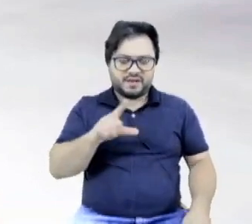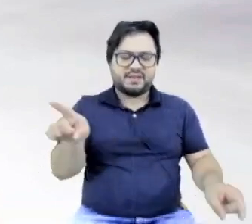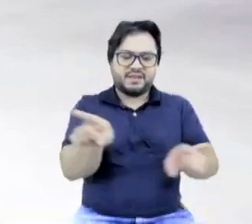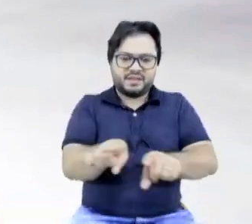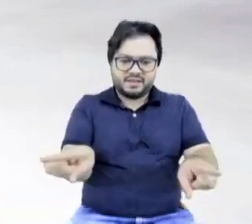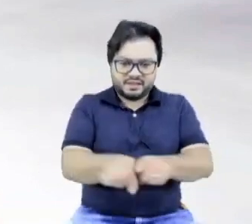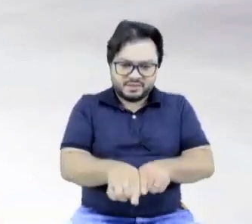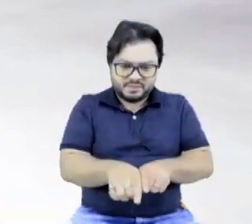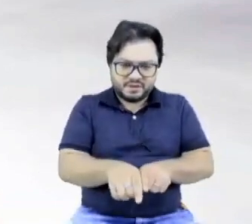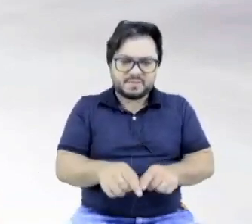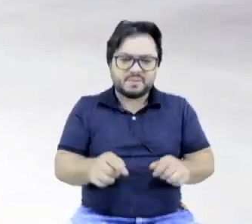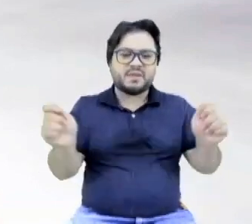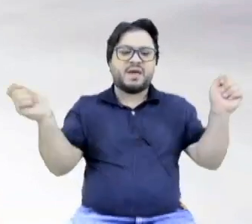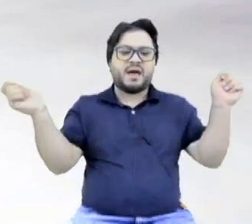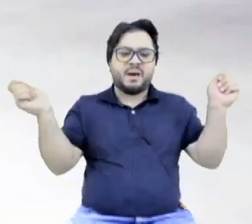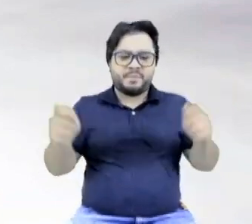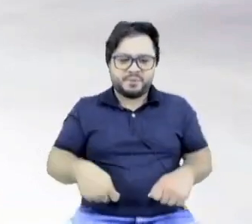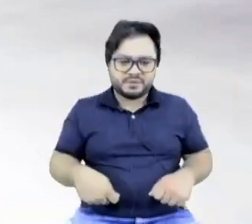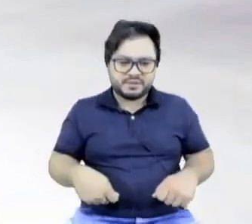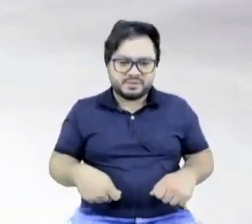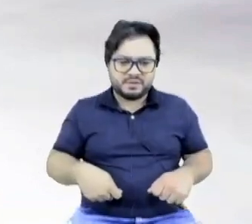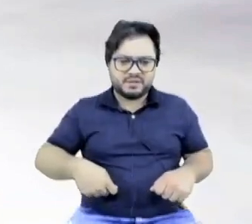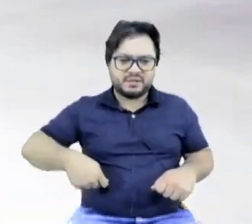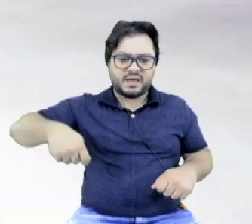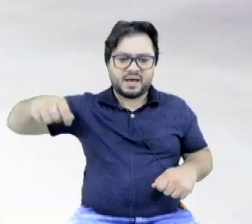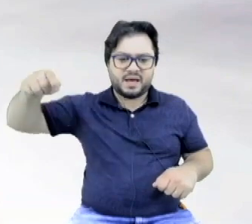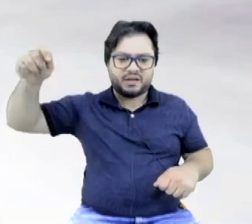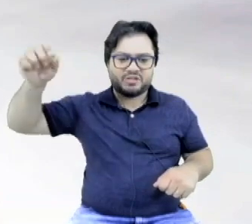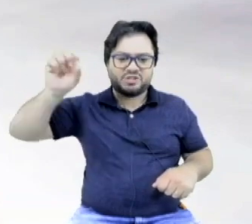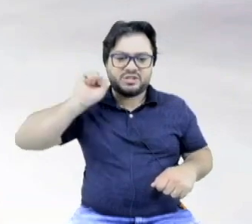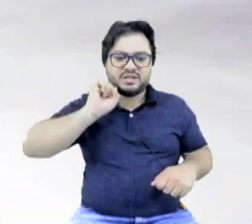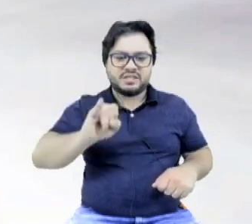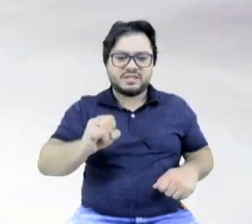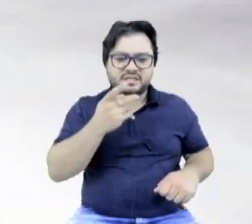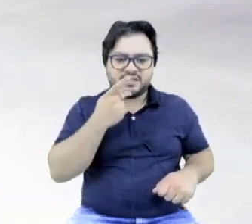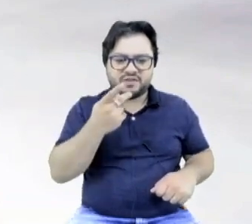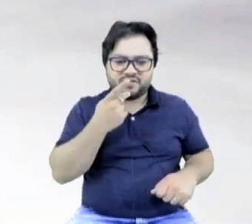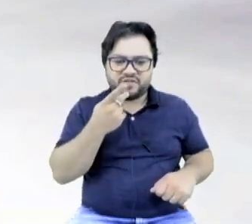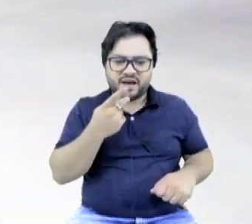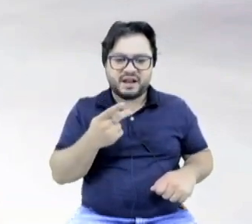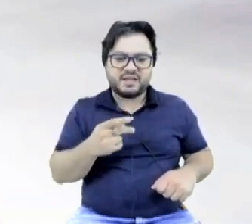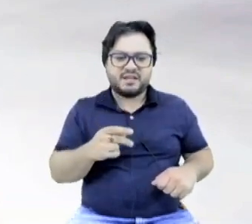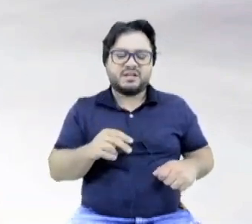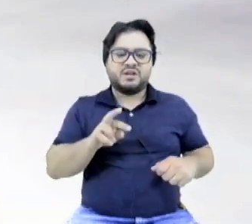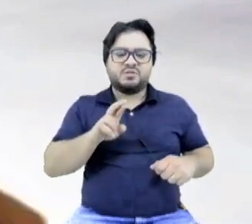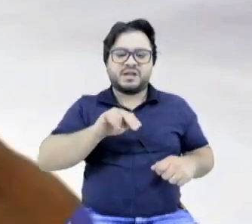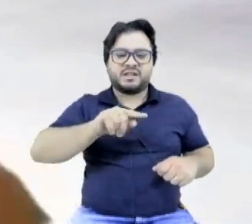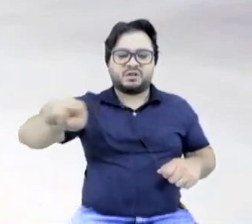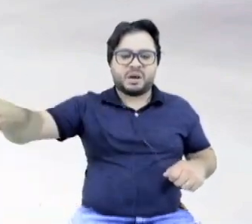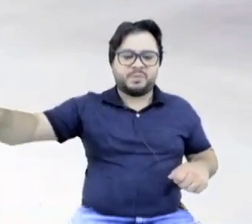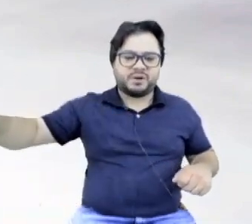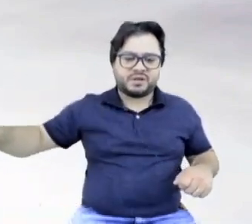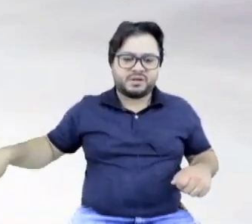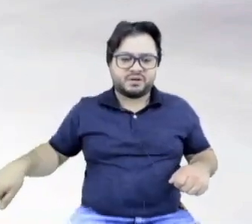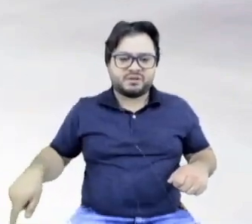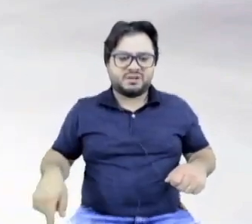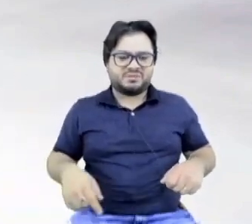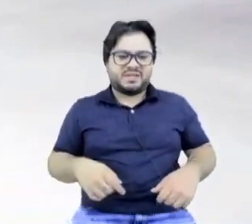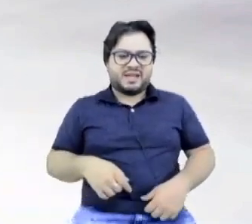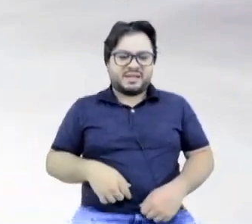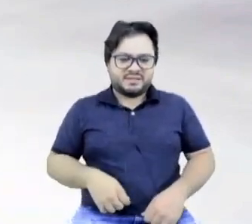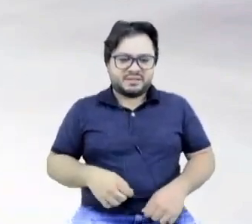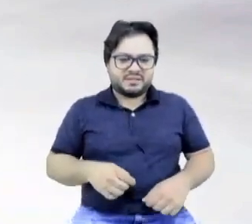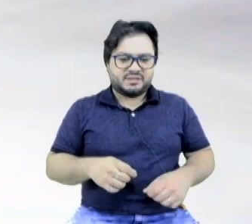também a possibilidade, quando a gente fala de radiomics, quando a gente fala, né, de toda essa junção